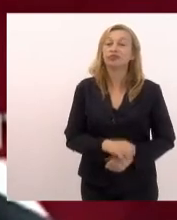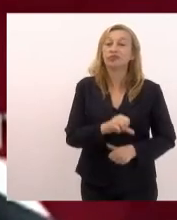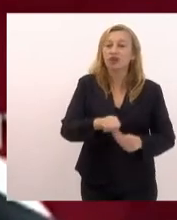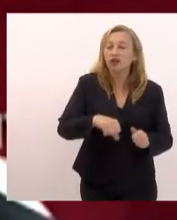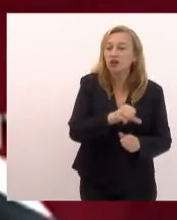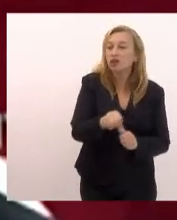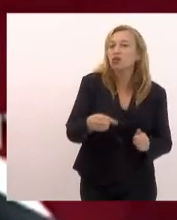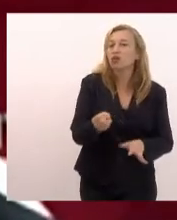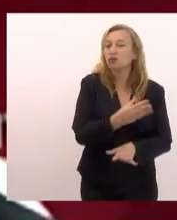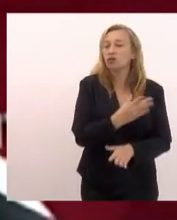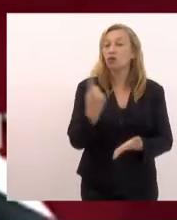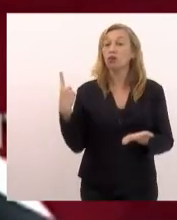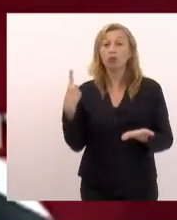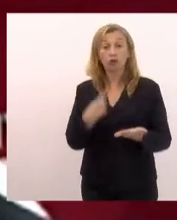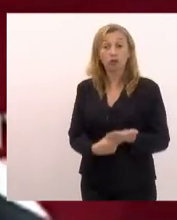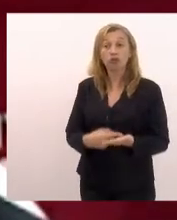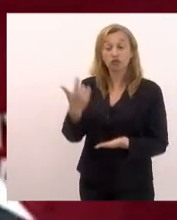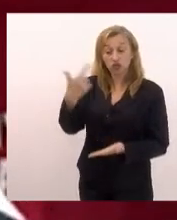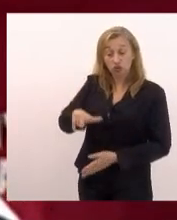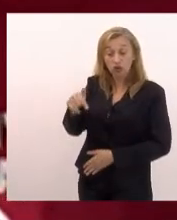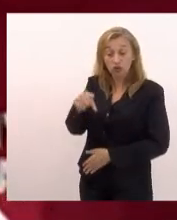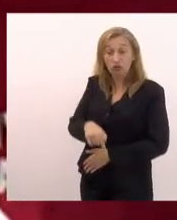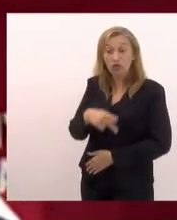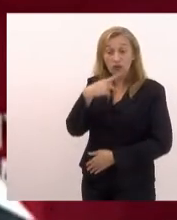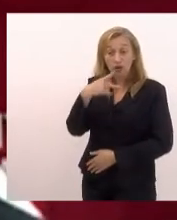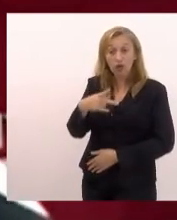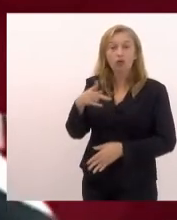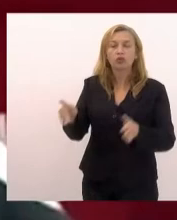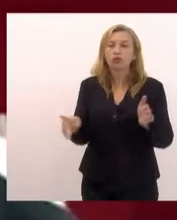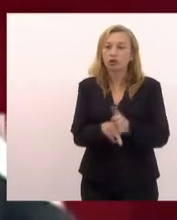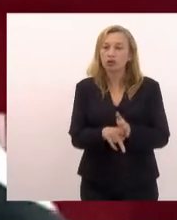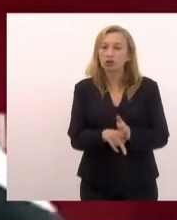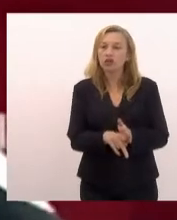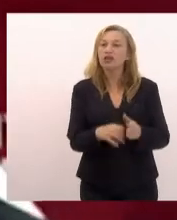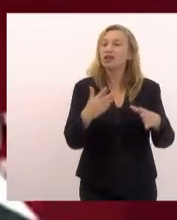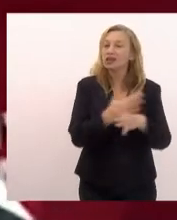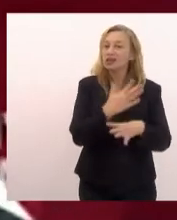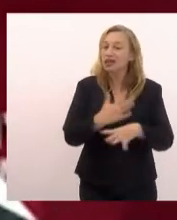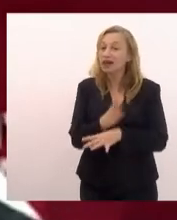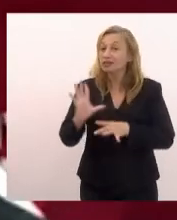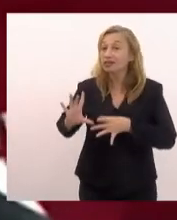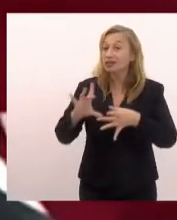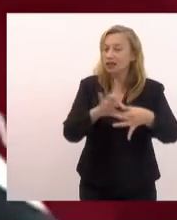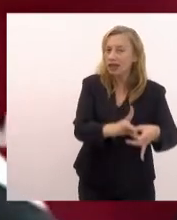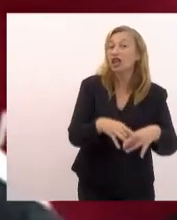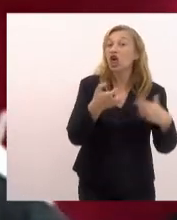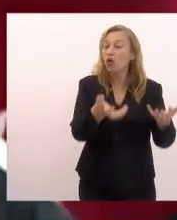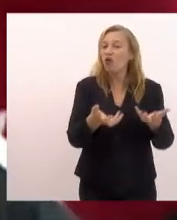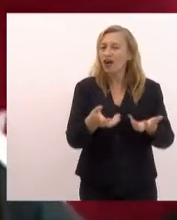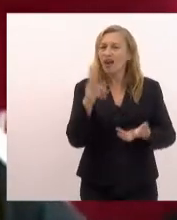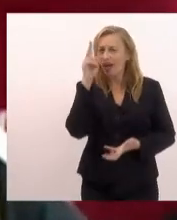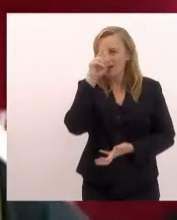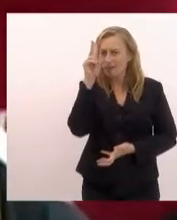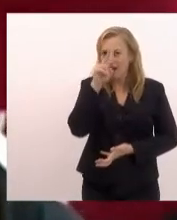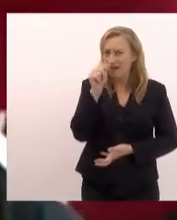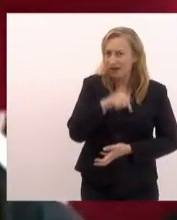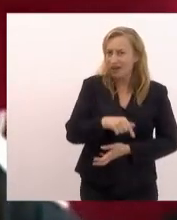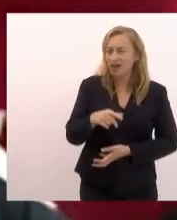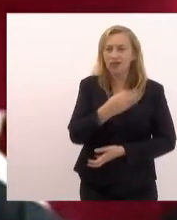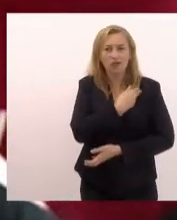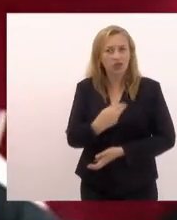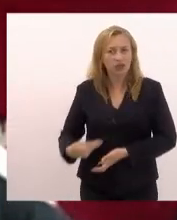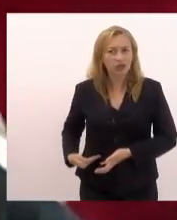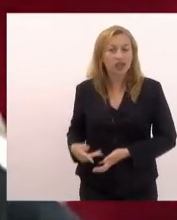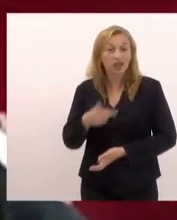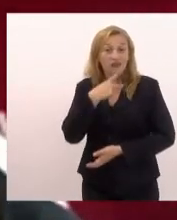renovou aqui o seu compromisso, falou do projeto Cidade Integrada. E eu quero lembrar aqui, senhor governador, que na fala